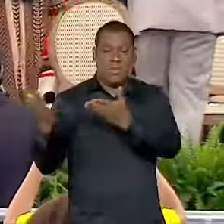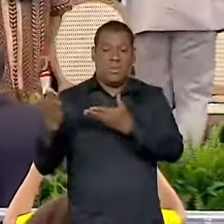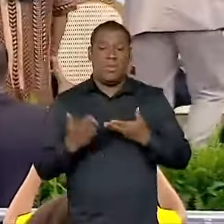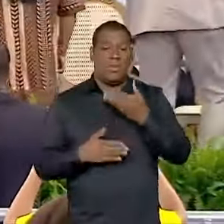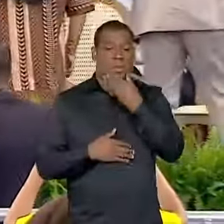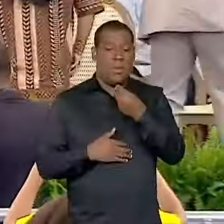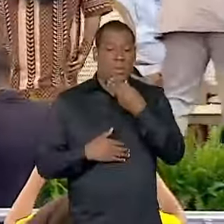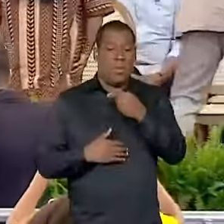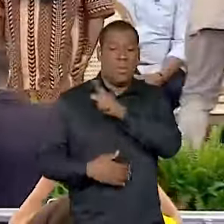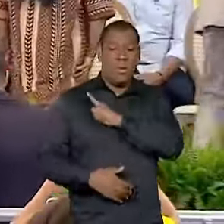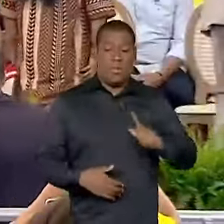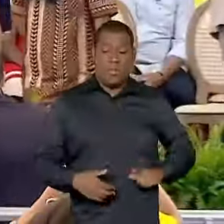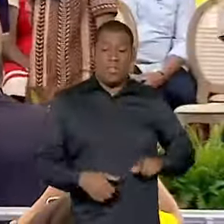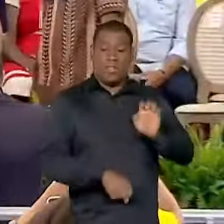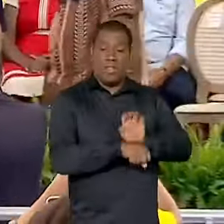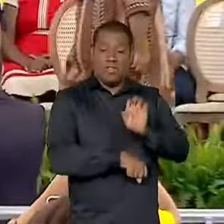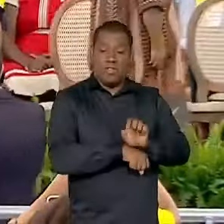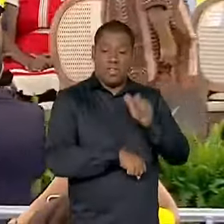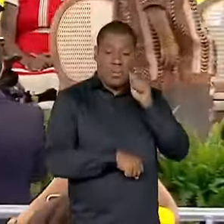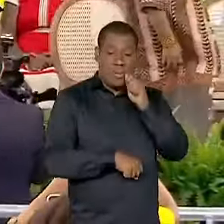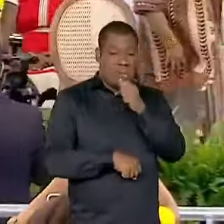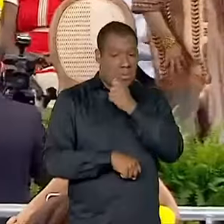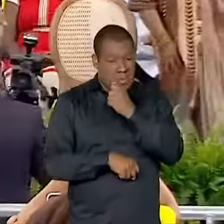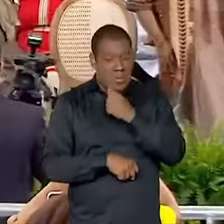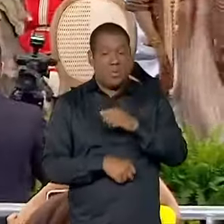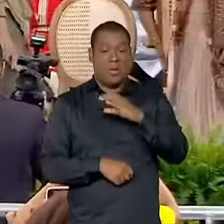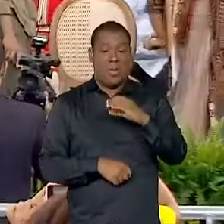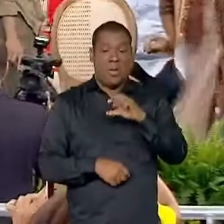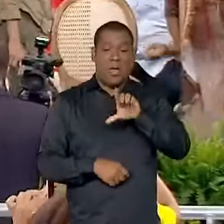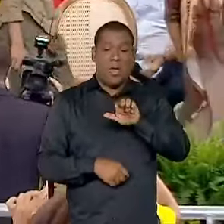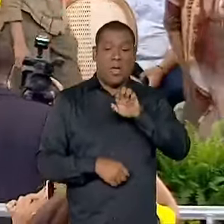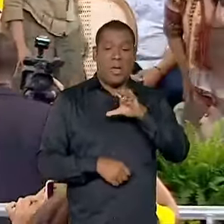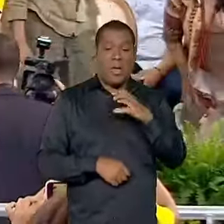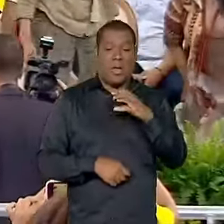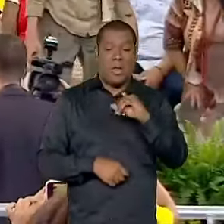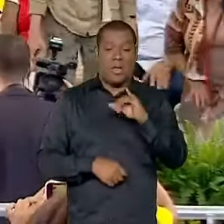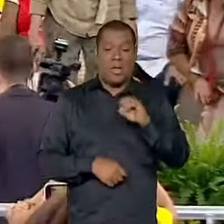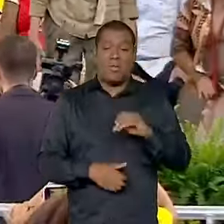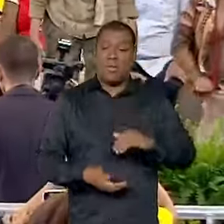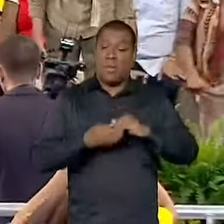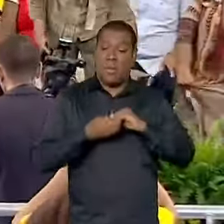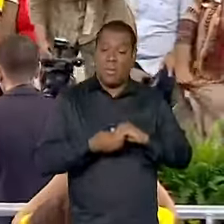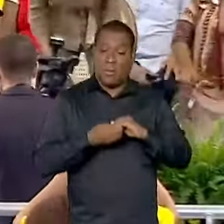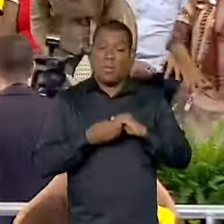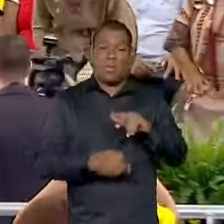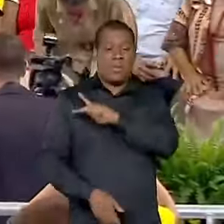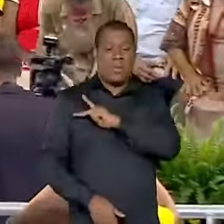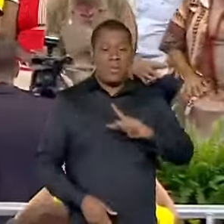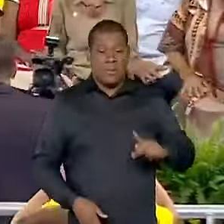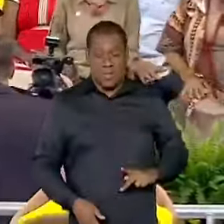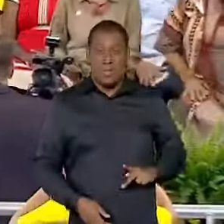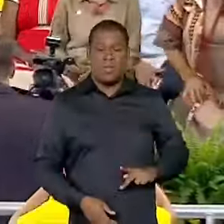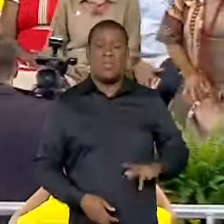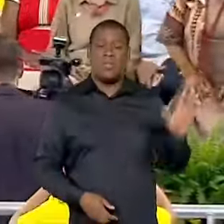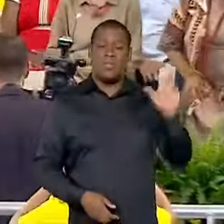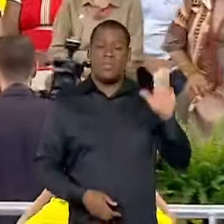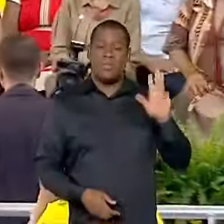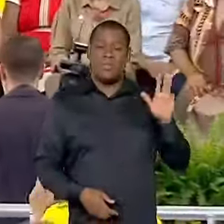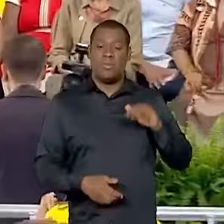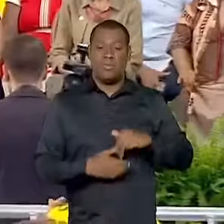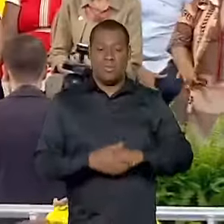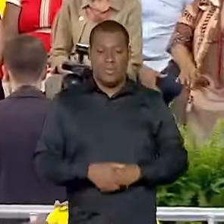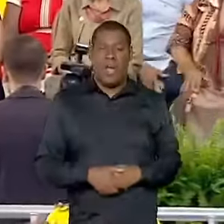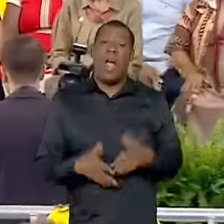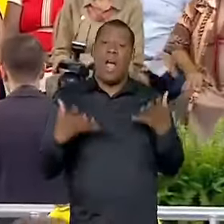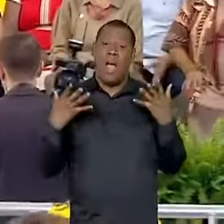governador do estado do Amapá, Clécio Luiz, para cumprimentos ao presidente da República em sinal de